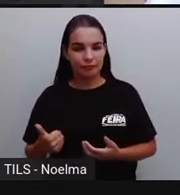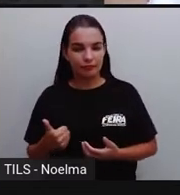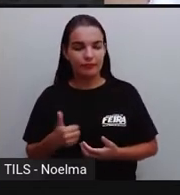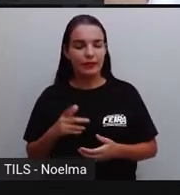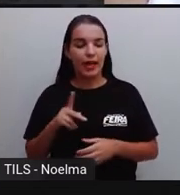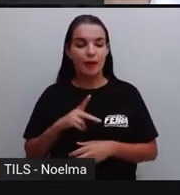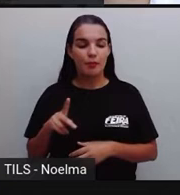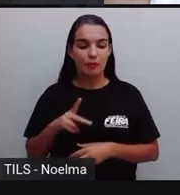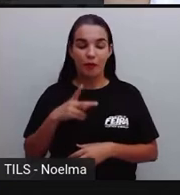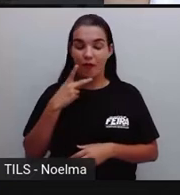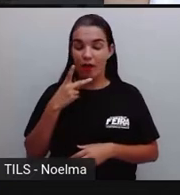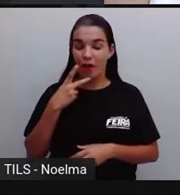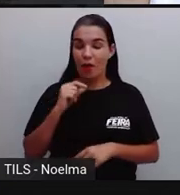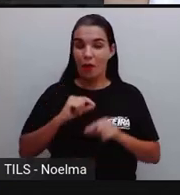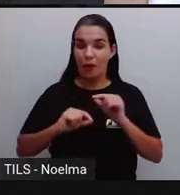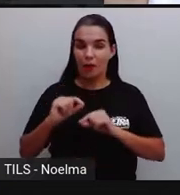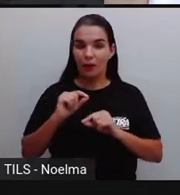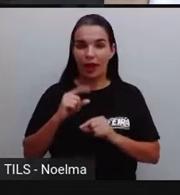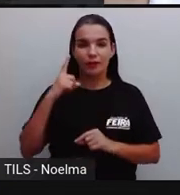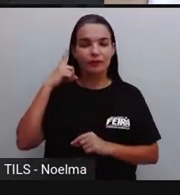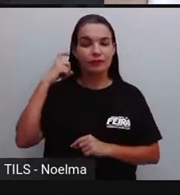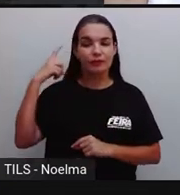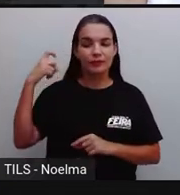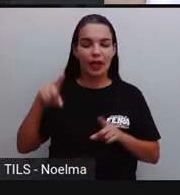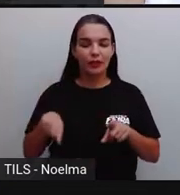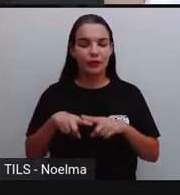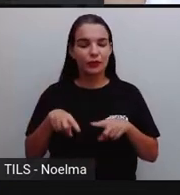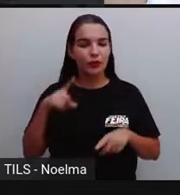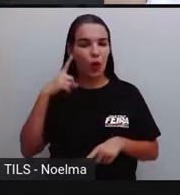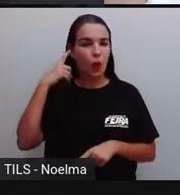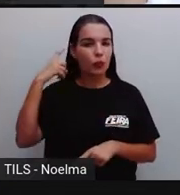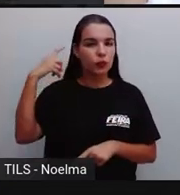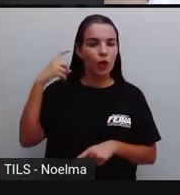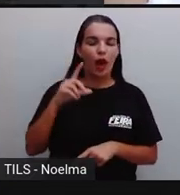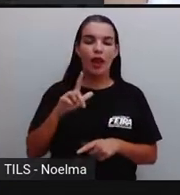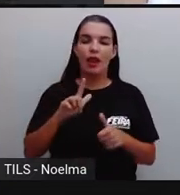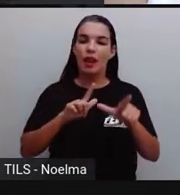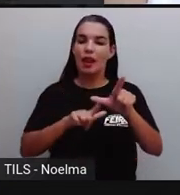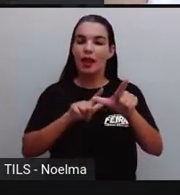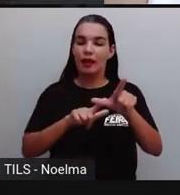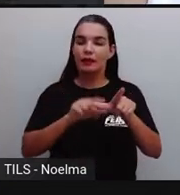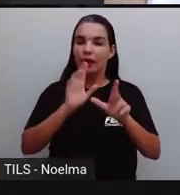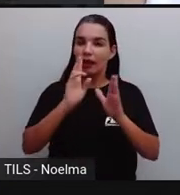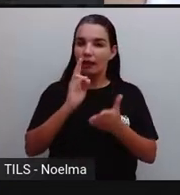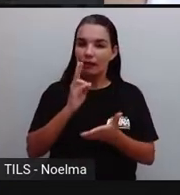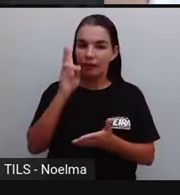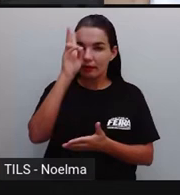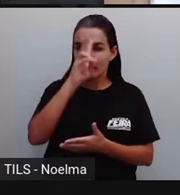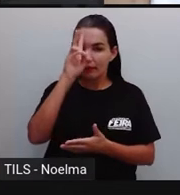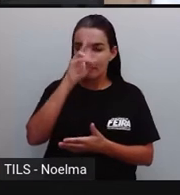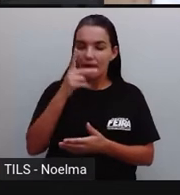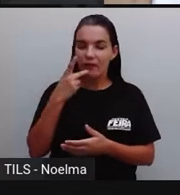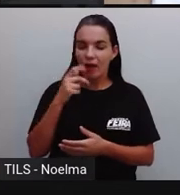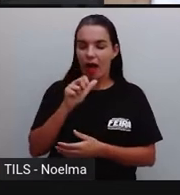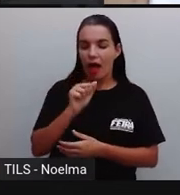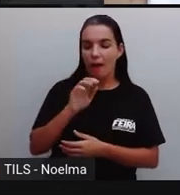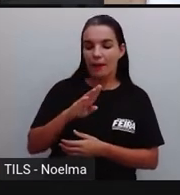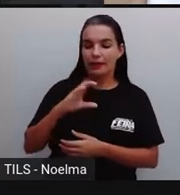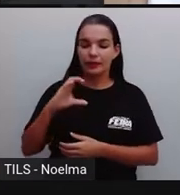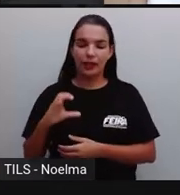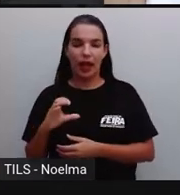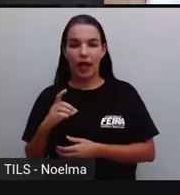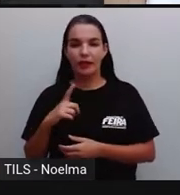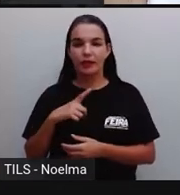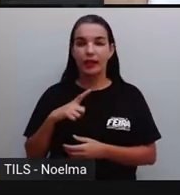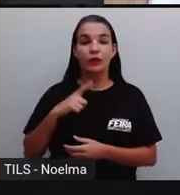né, sobre o som das letras. Quem lembram que a Pró mostrou o alfabeto e falou, né, quais eram os sons